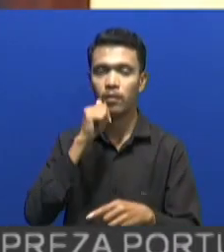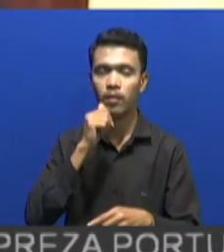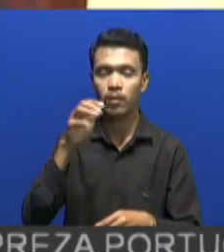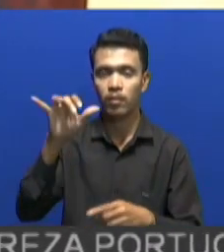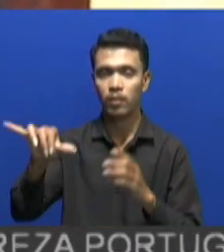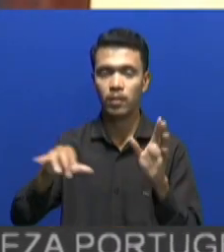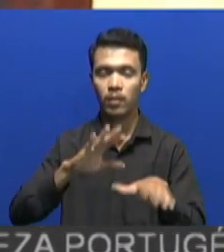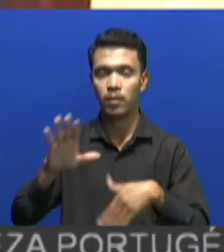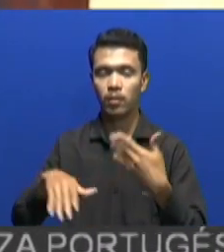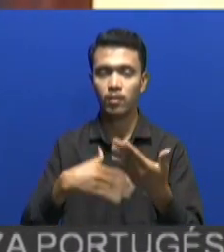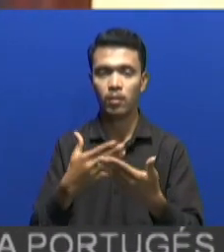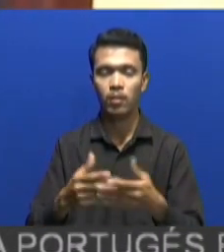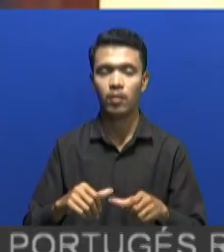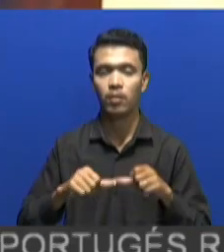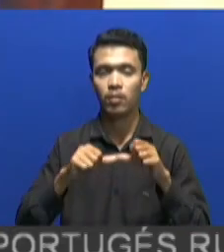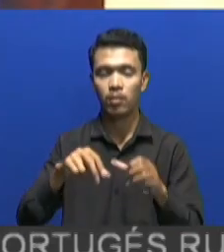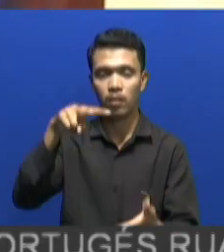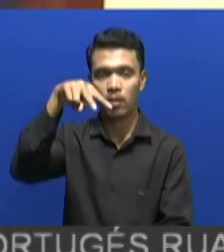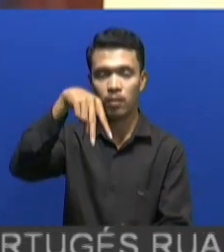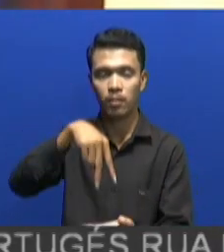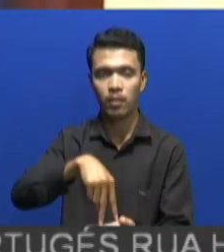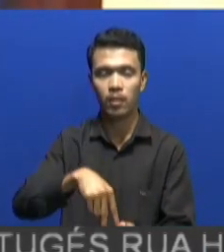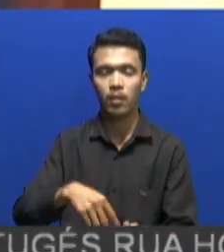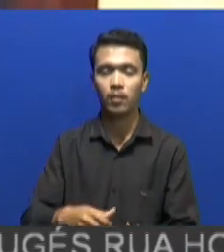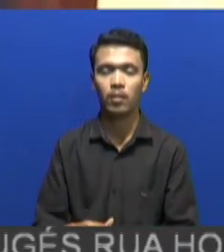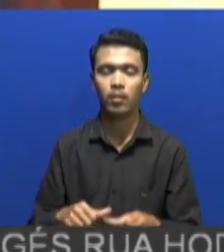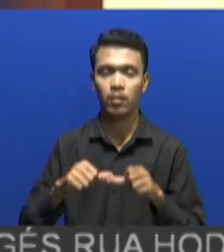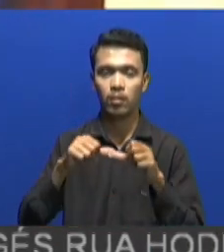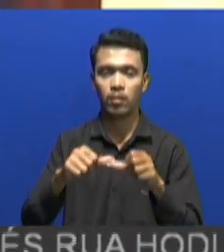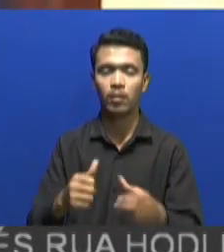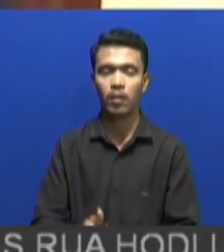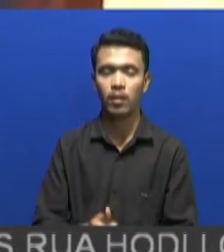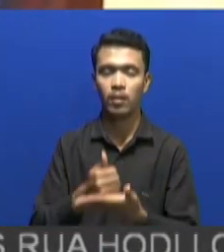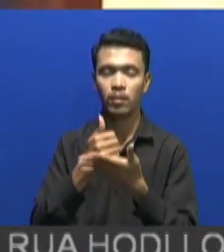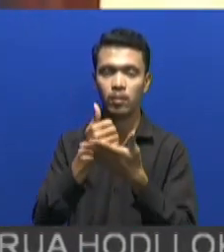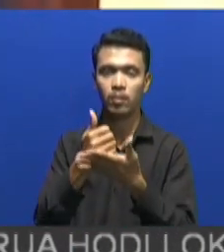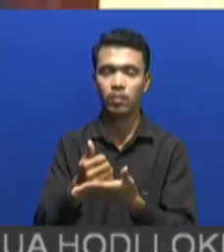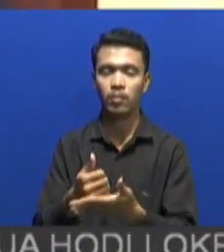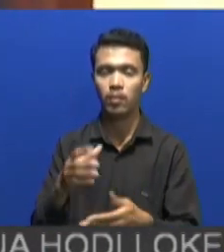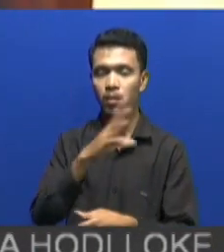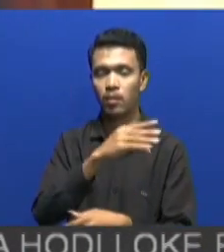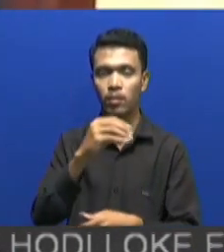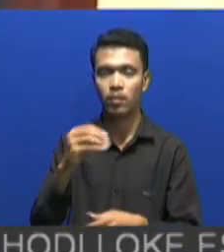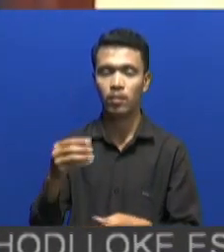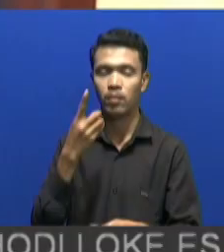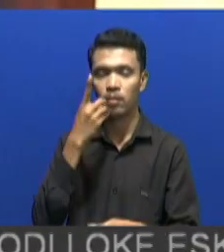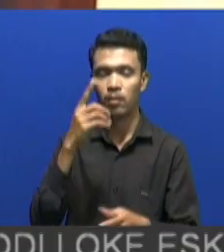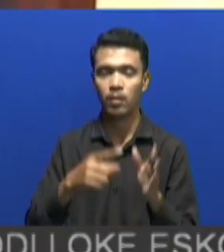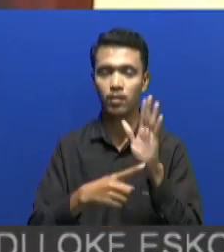Outro, atu continua a abrir o firme, o de eleva e da minha capacidade, não demonstra cata.